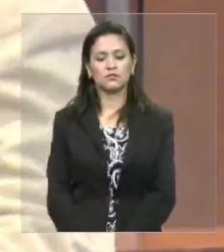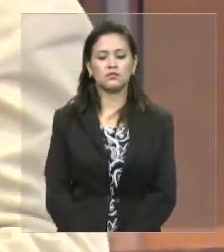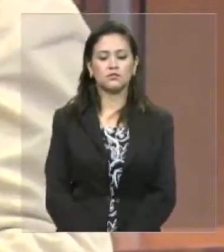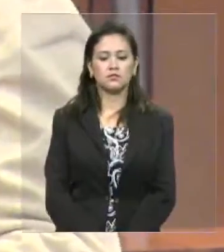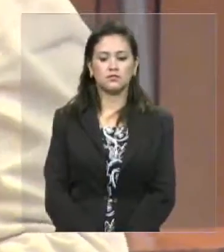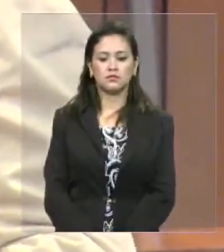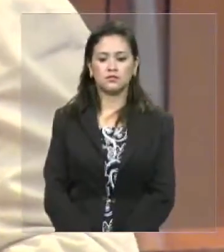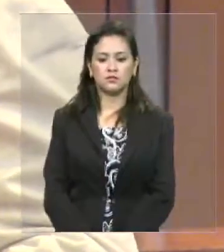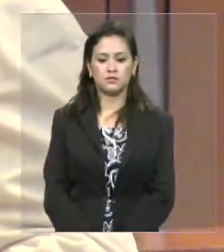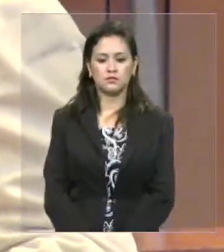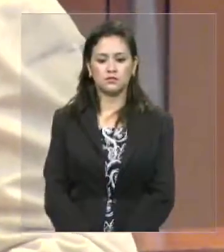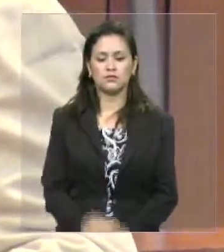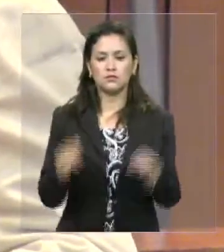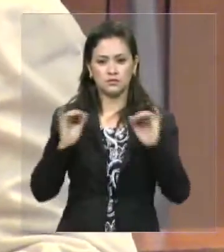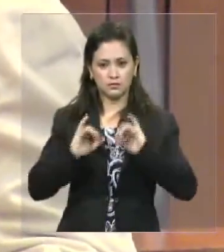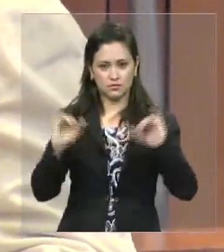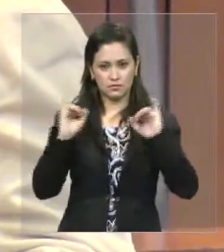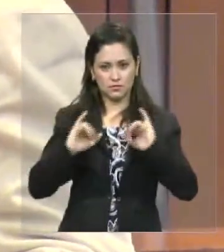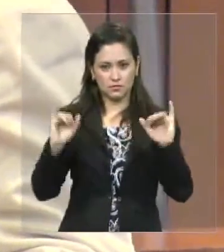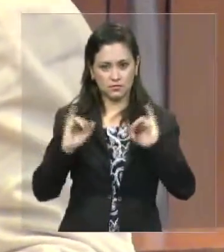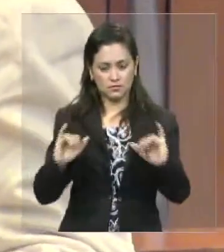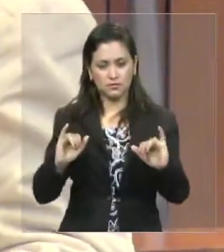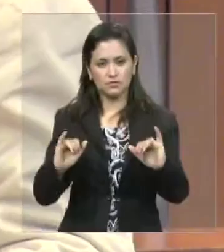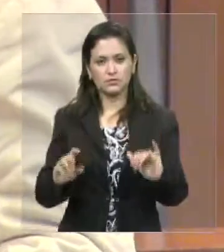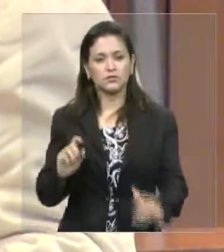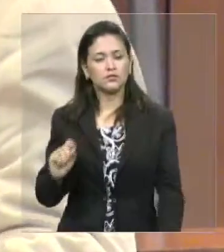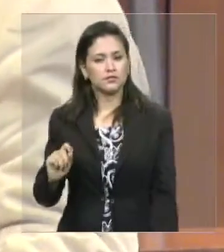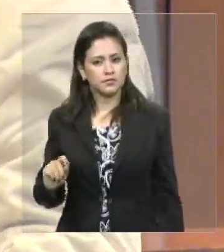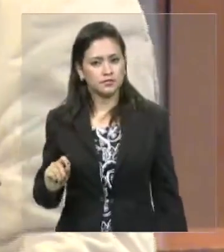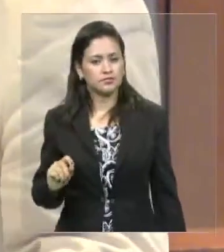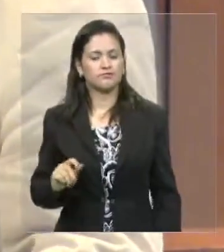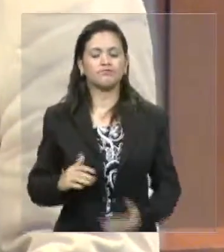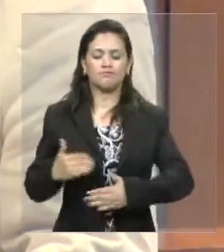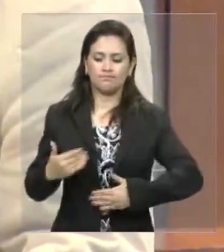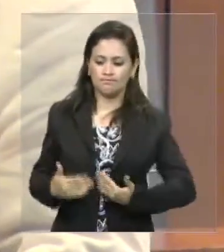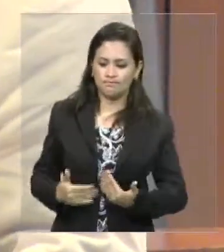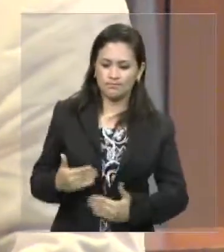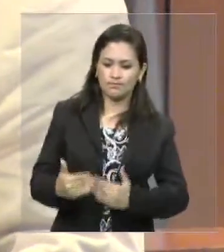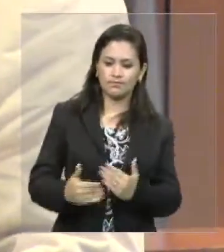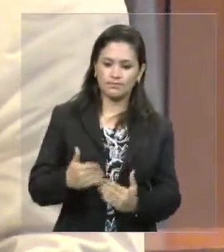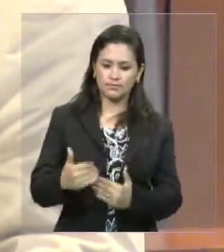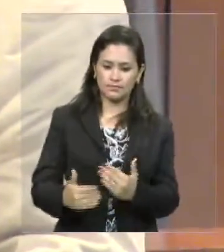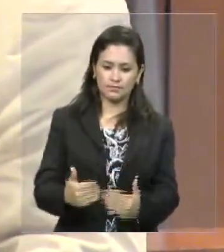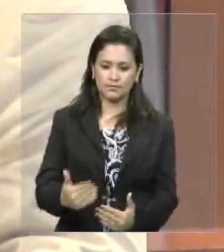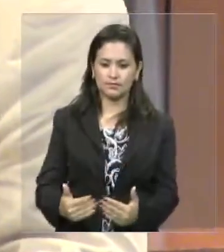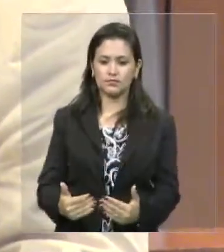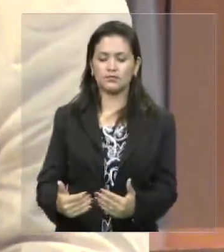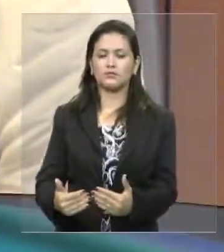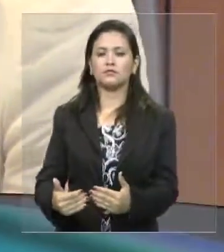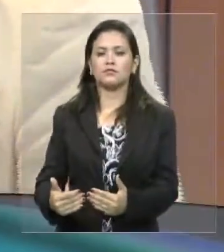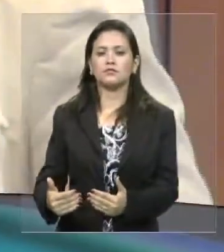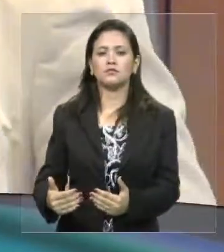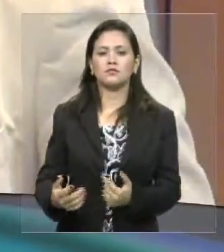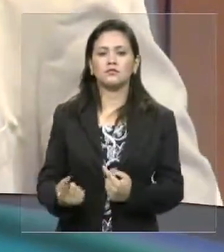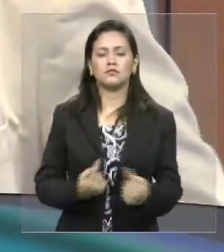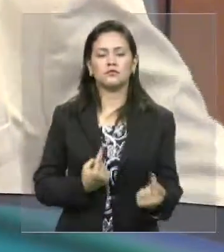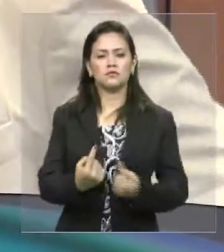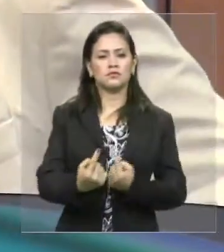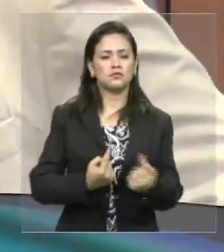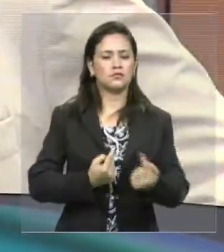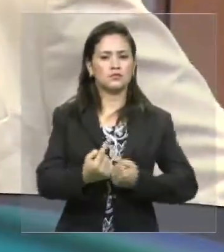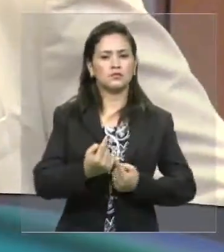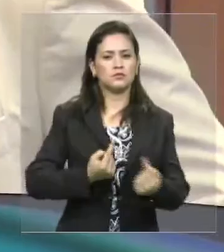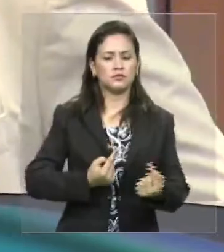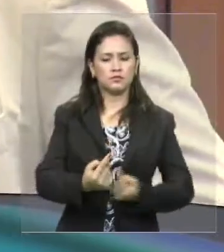para destacar mais um avanço no quesito mobilidade